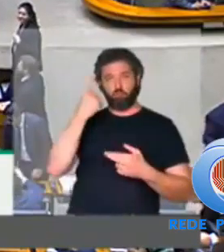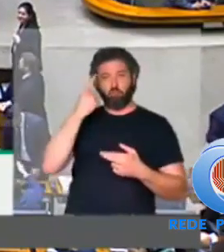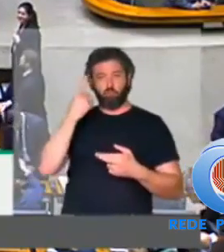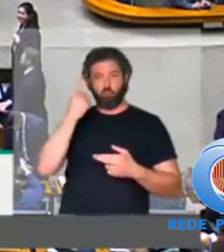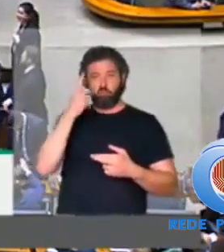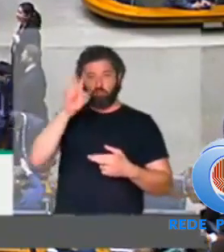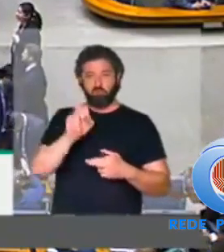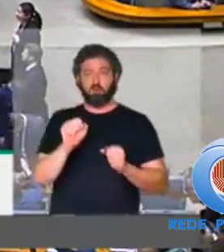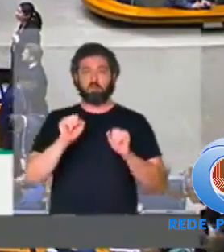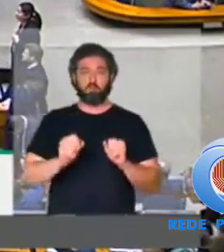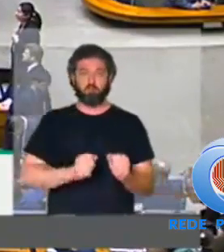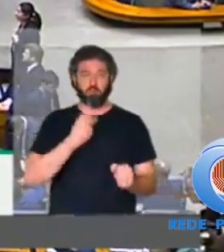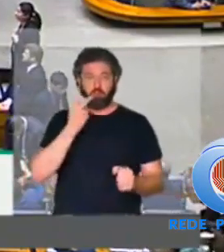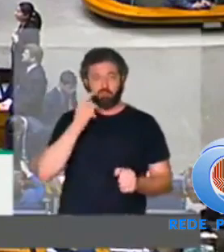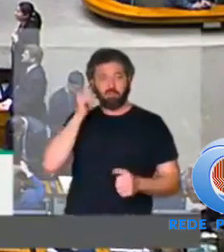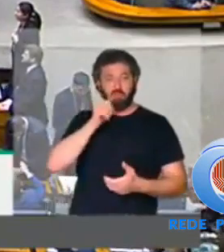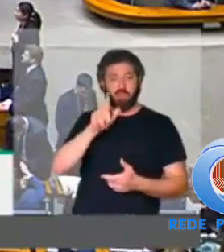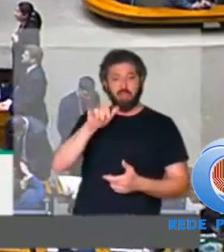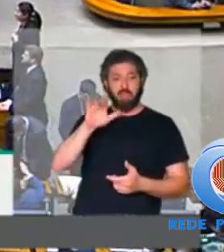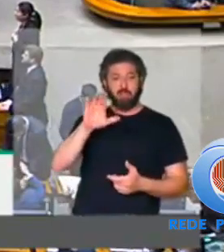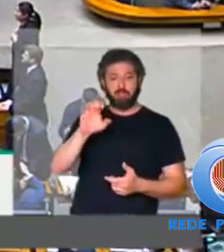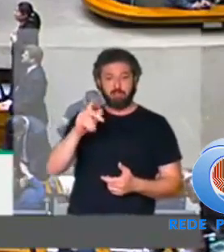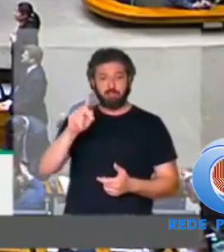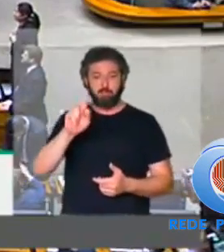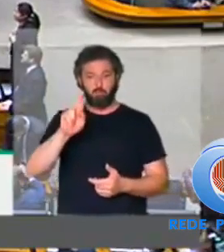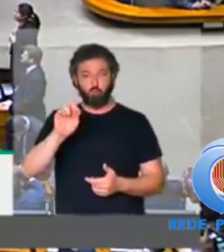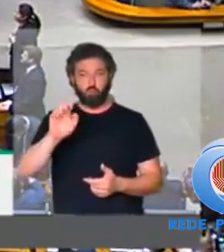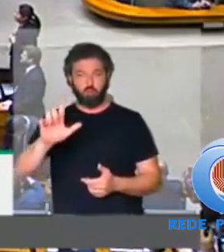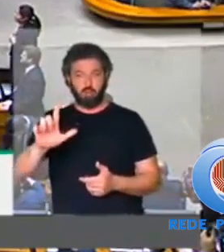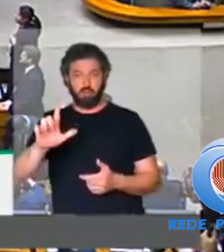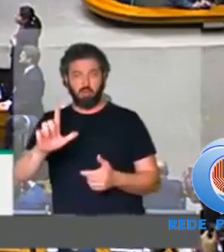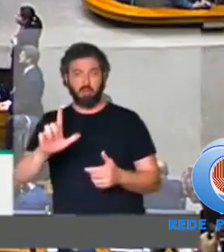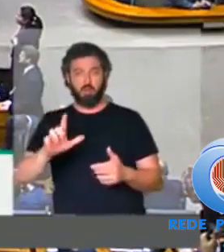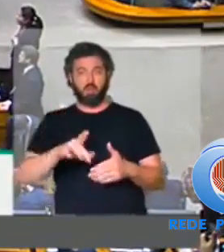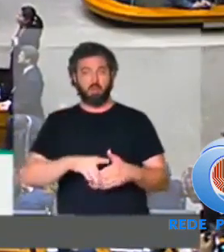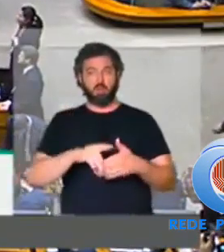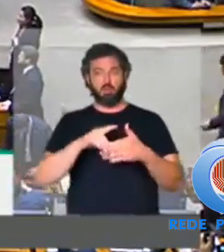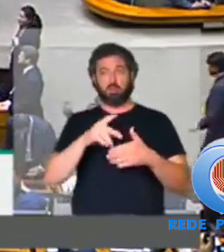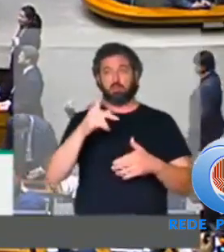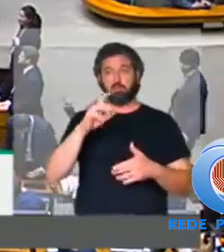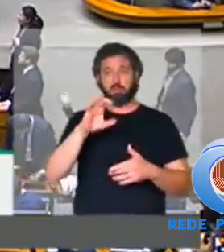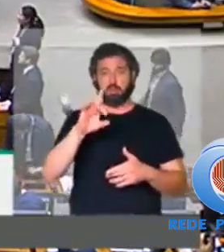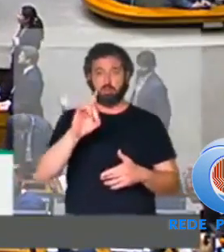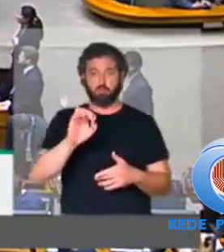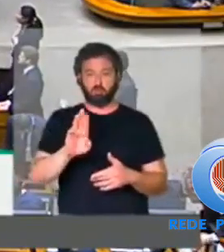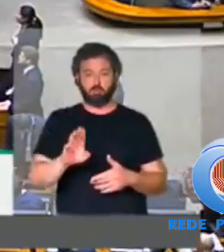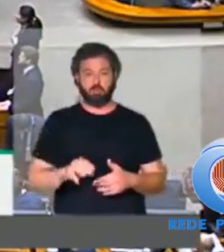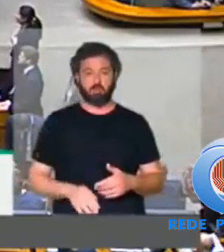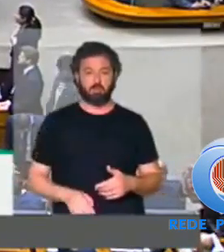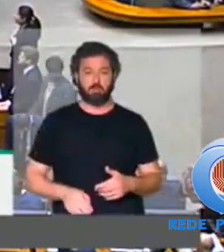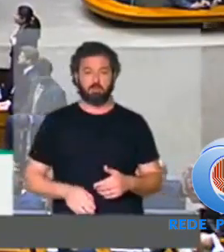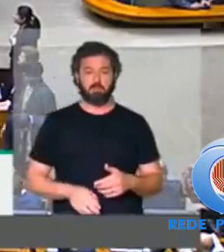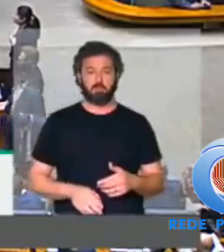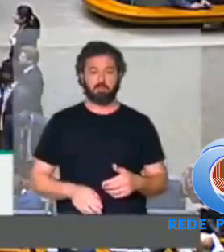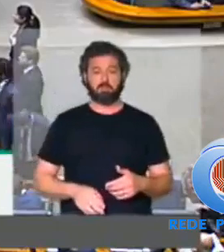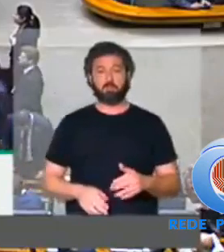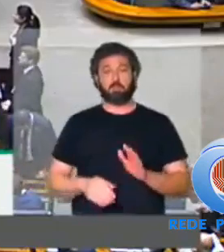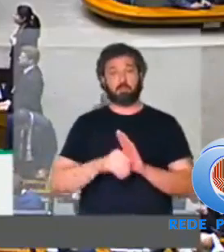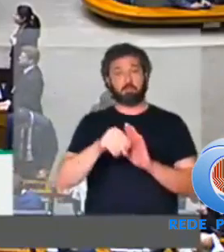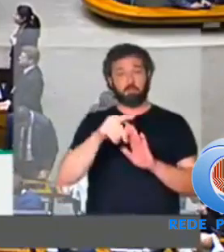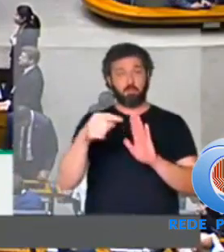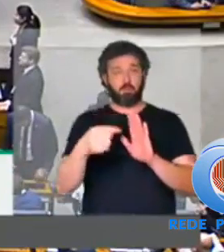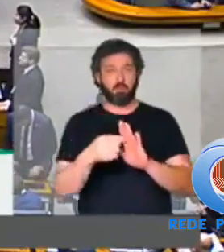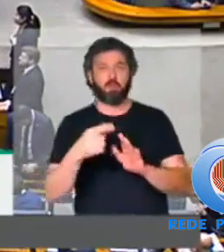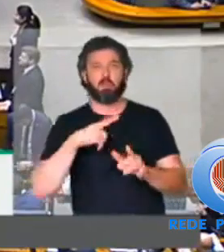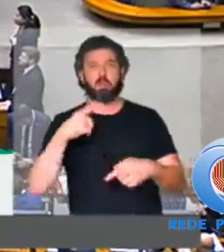né, o tempo para poder falar. A deputada Alice Portugal vai falar pela liderança do PCdoB. Essa medida provisória